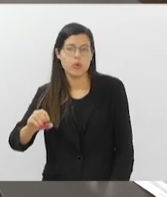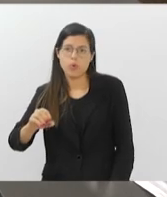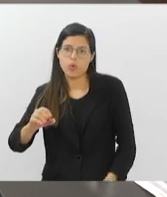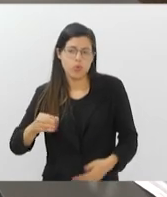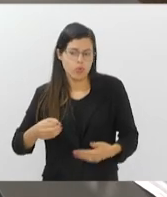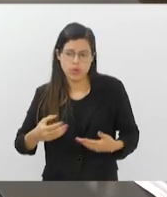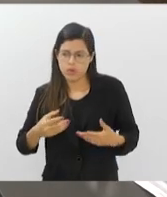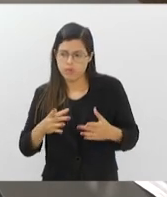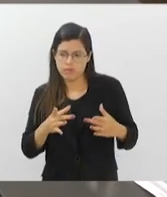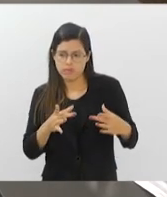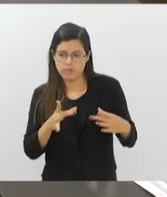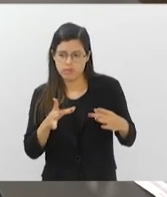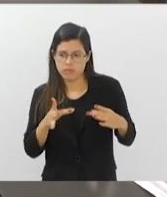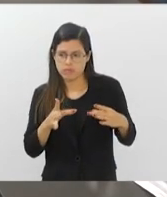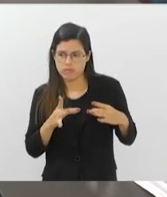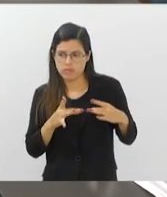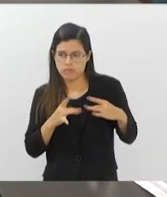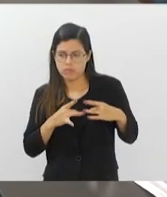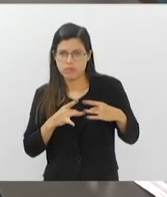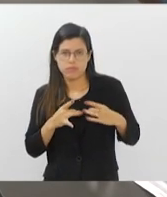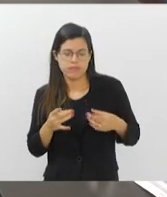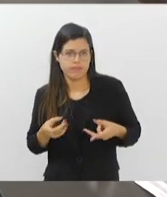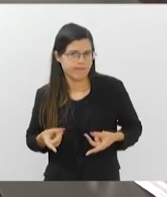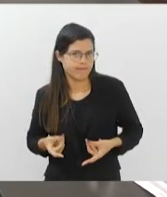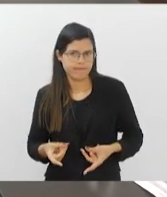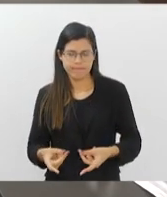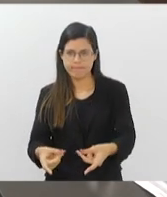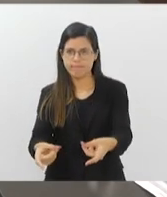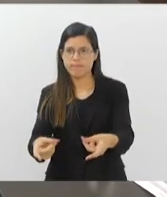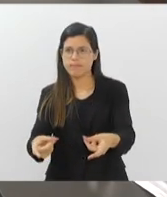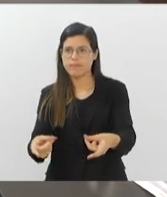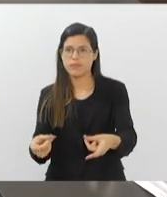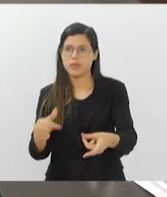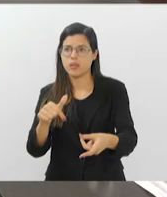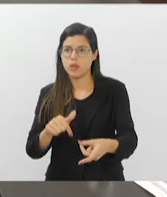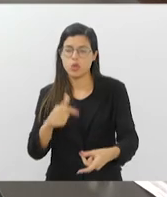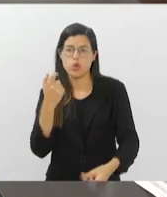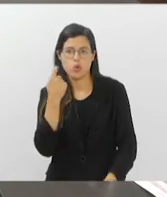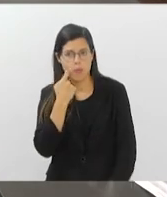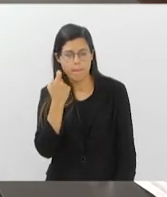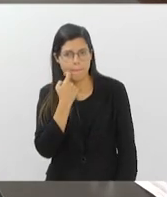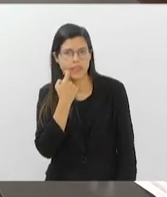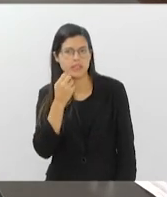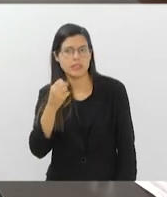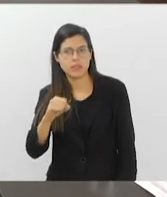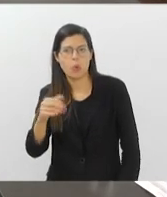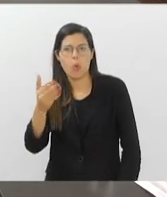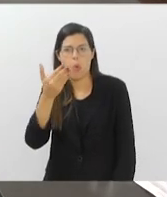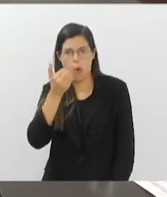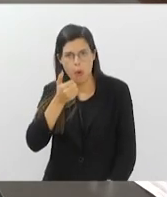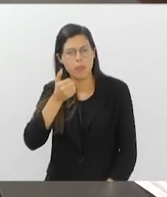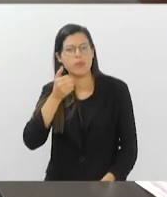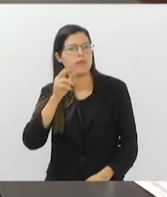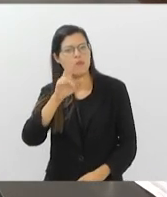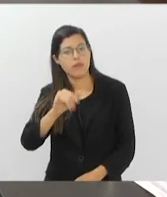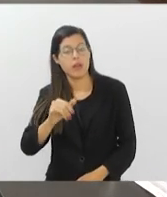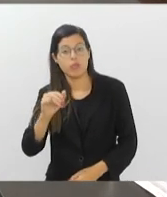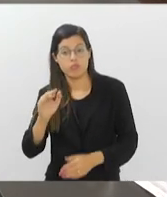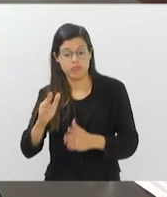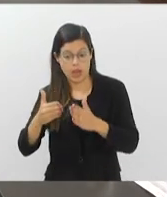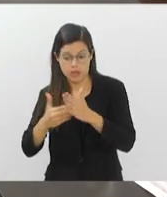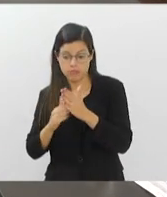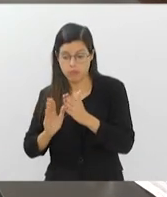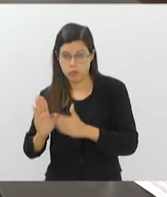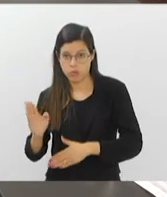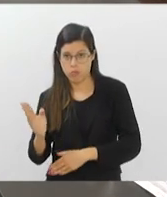peixe de segundo grau come o de primeiro, está lá o mercúrio. O terceiro, quando chega no tubarão, todo o